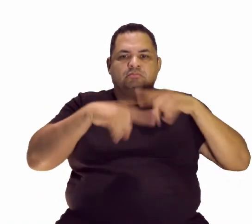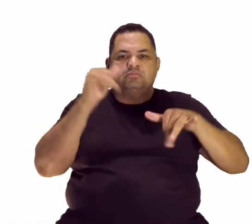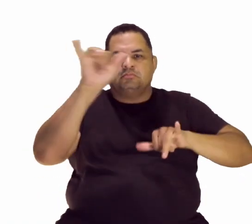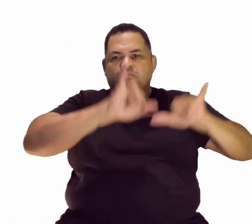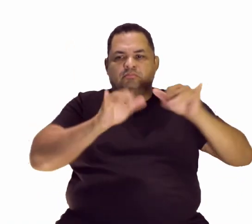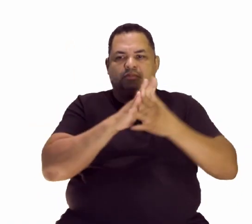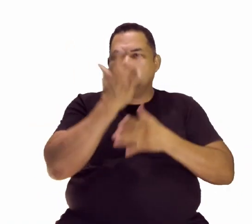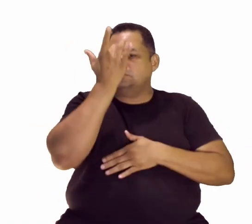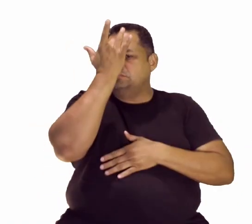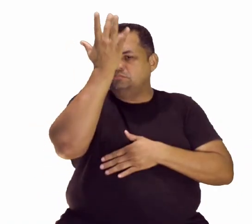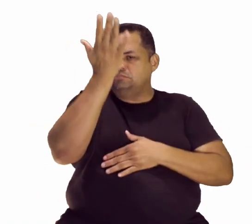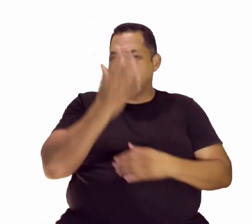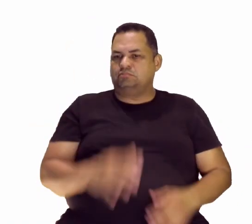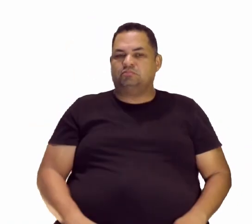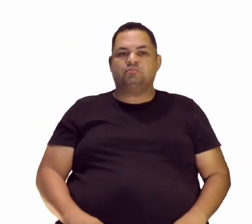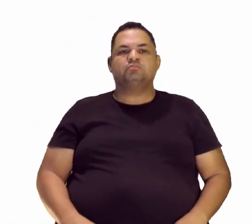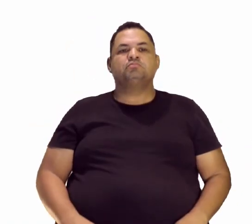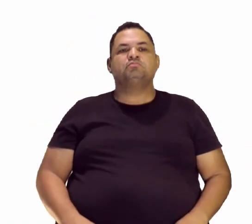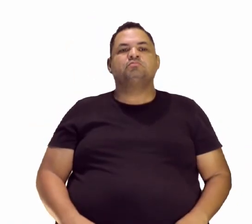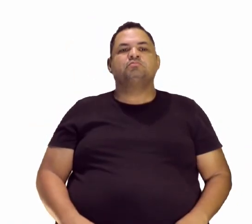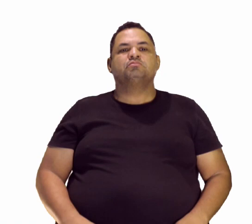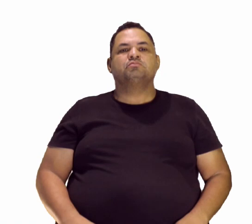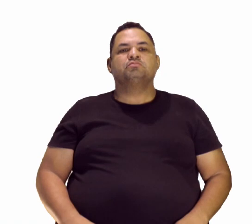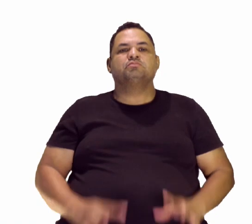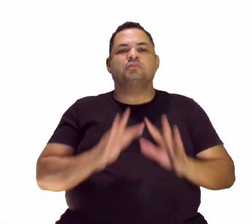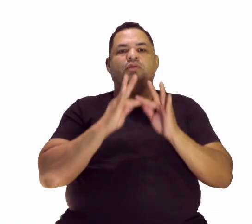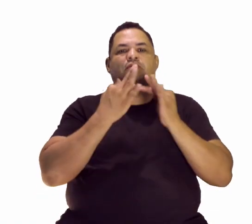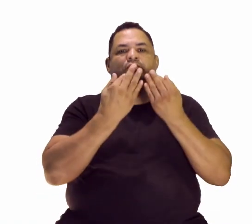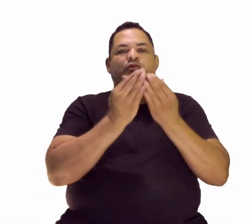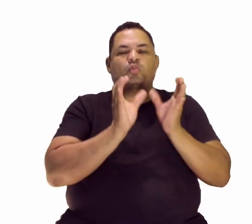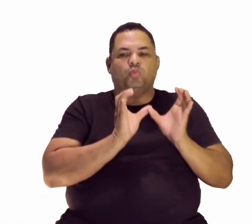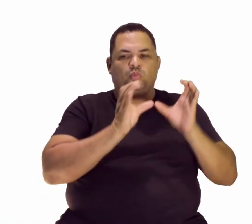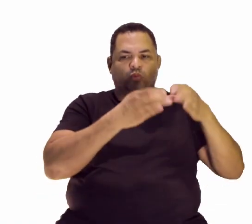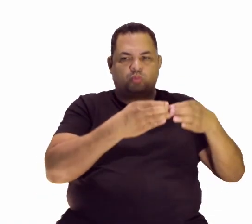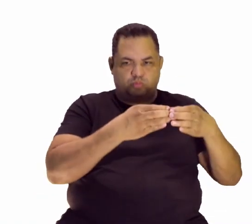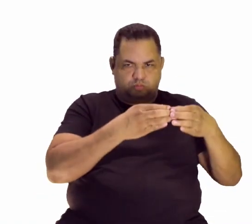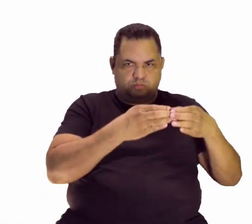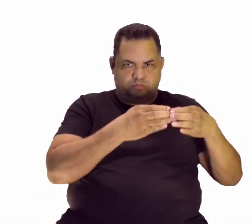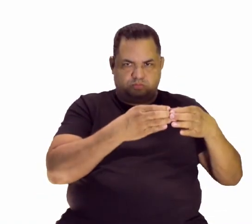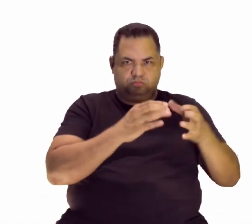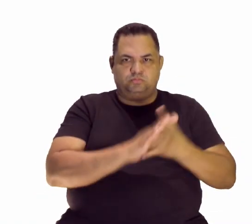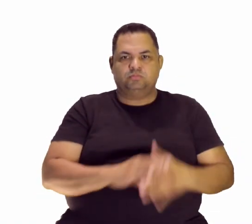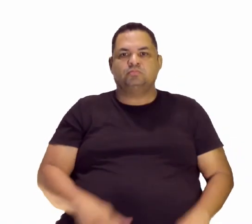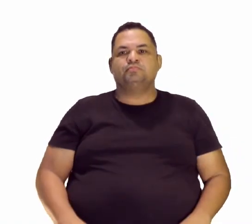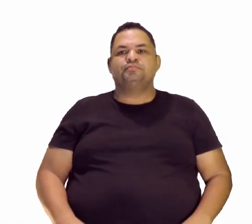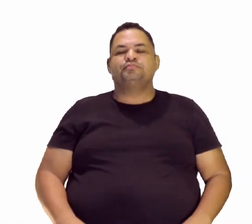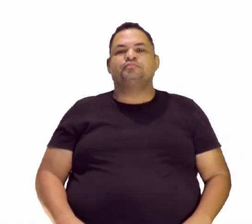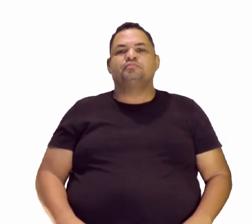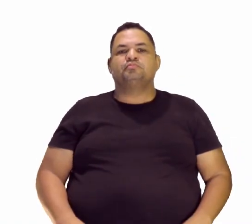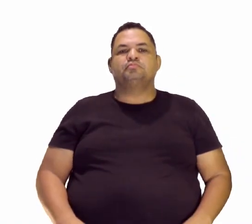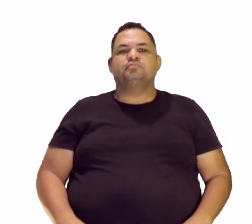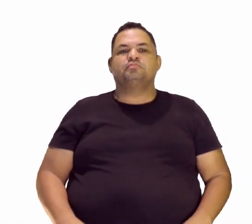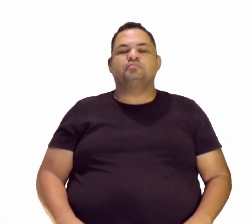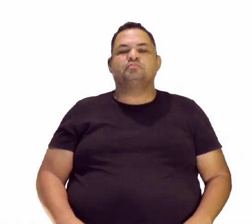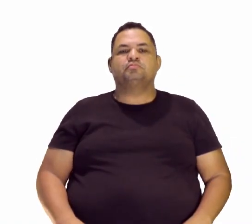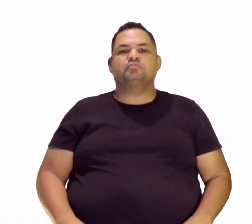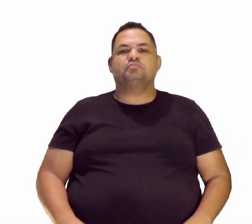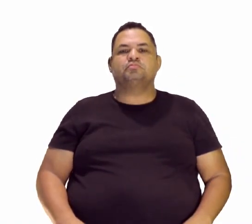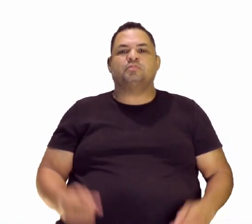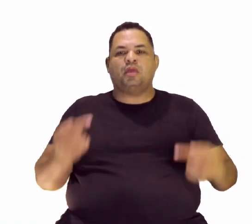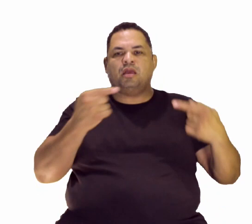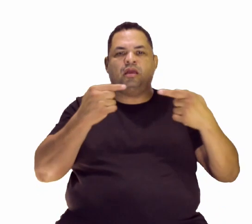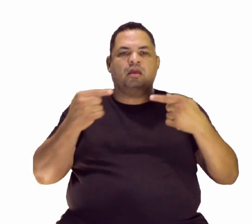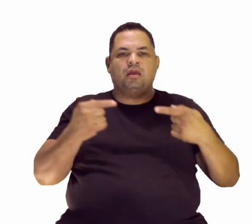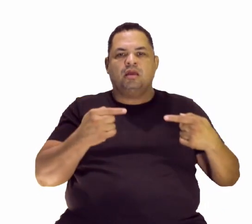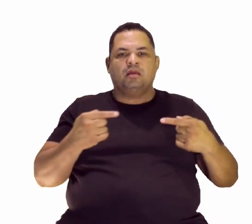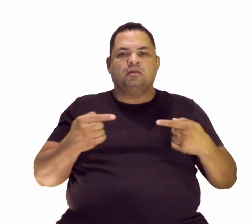mais facilidade. Com relação às famílias, que nós chamamos de grupo, então,